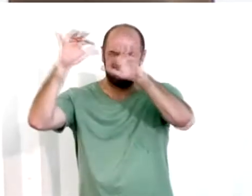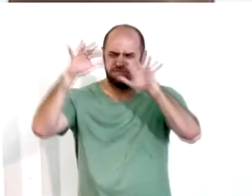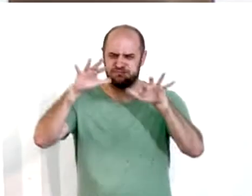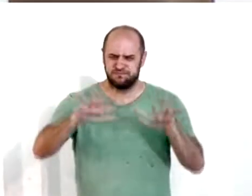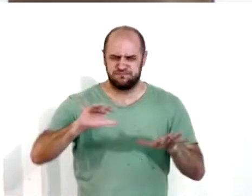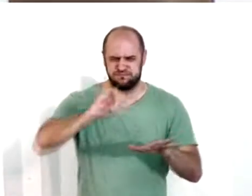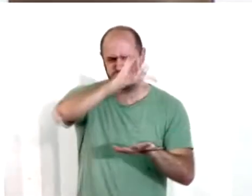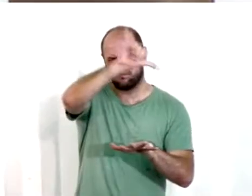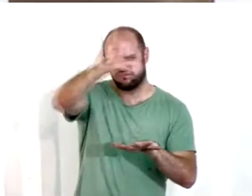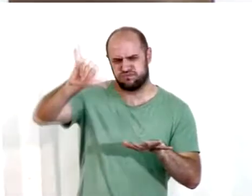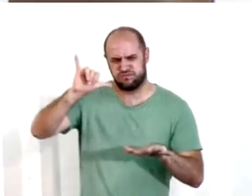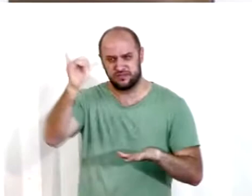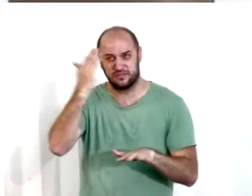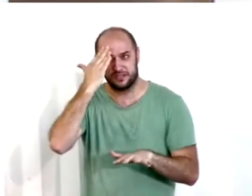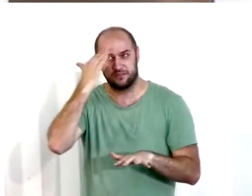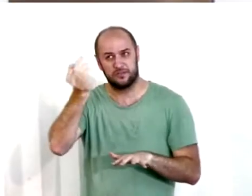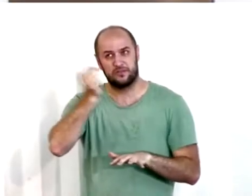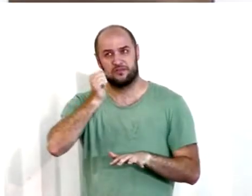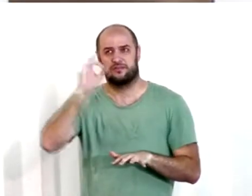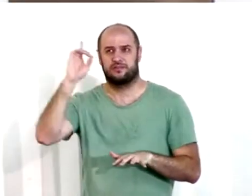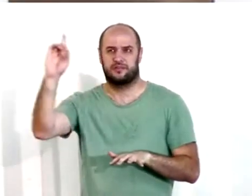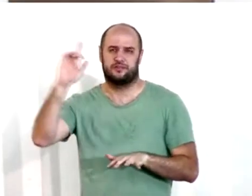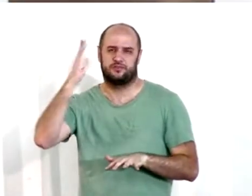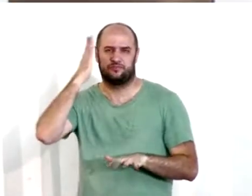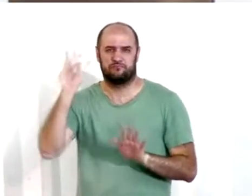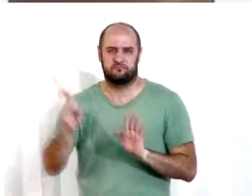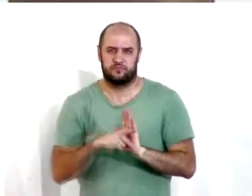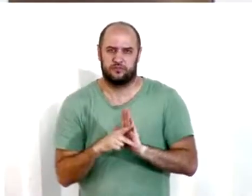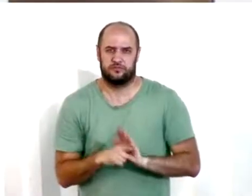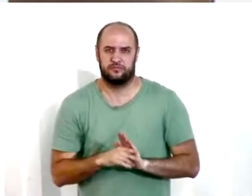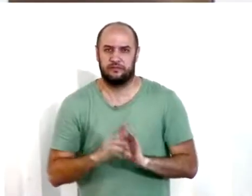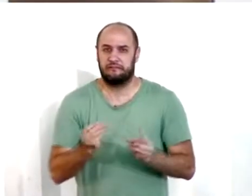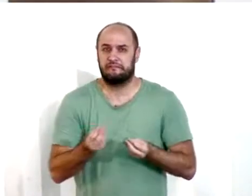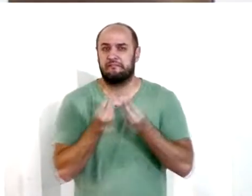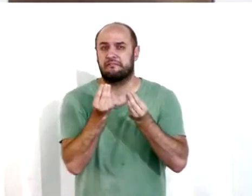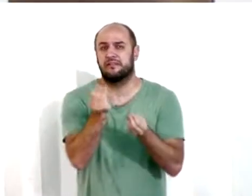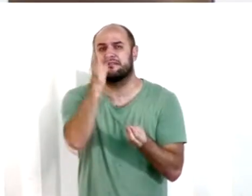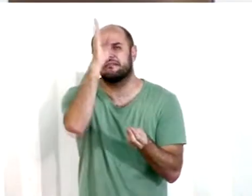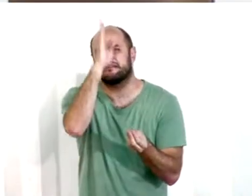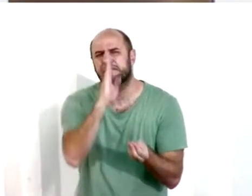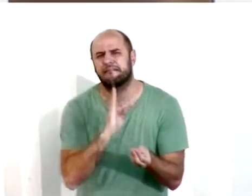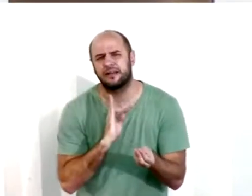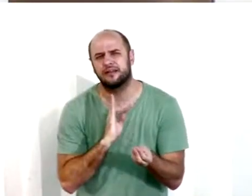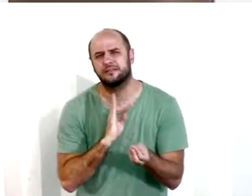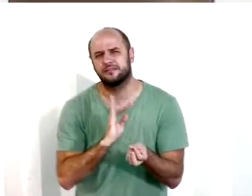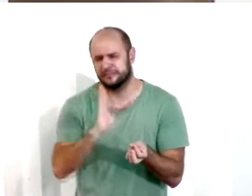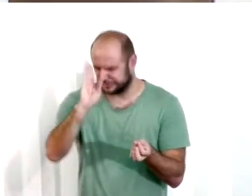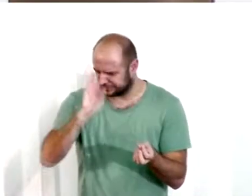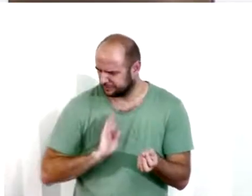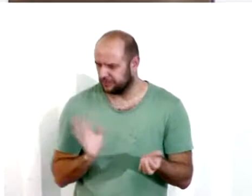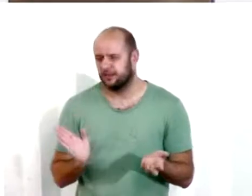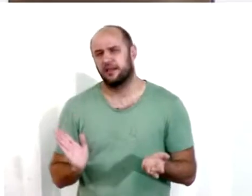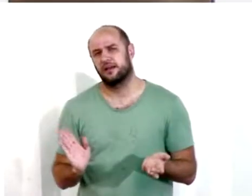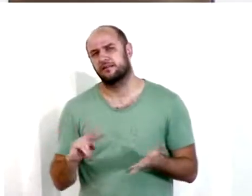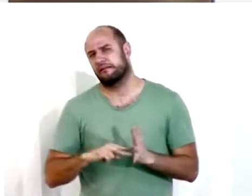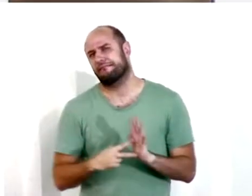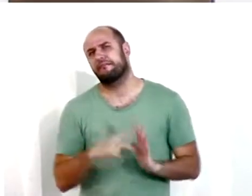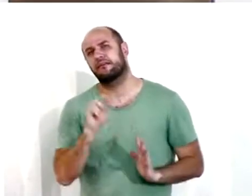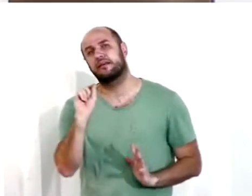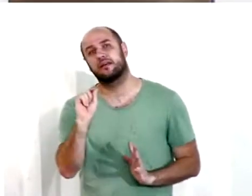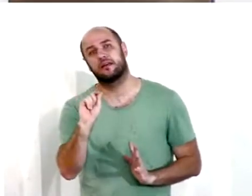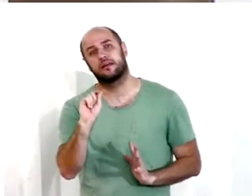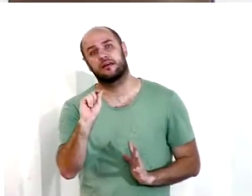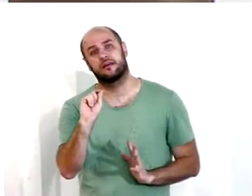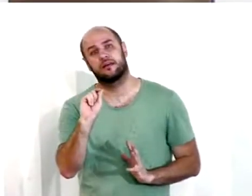toda sabedoria e prudência. Nos concedeu gratuitamente no amado. Conceder gratuitamente, queridos, é